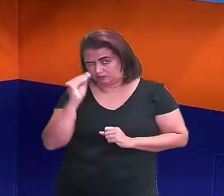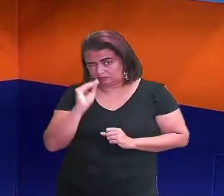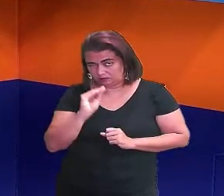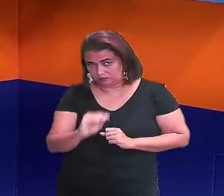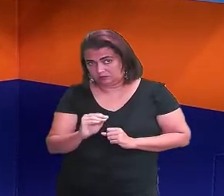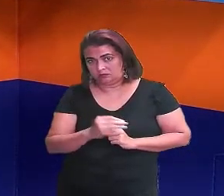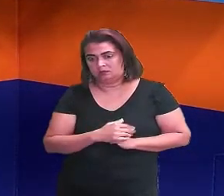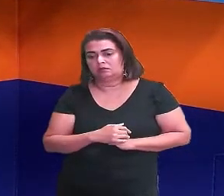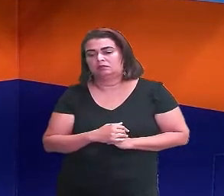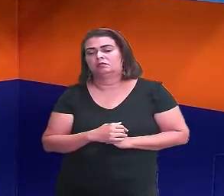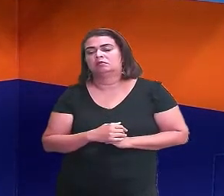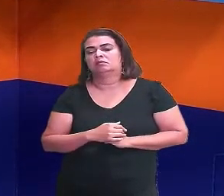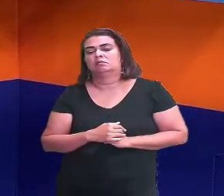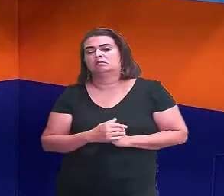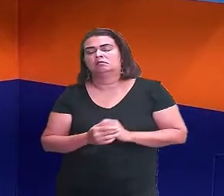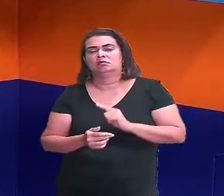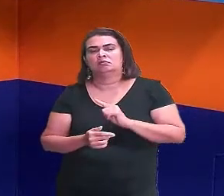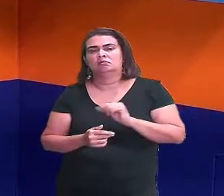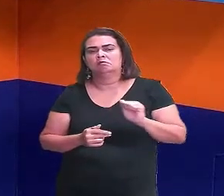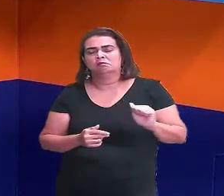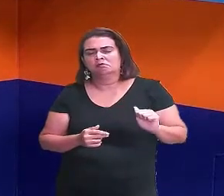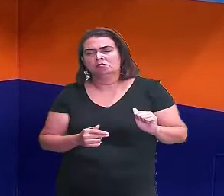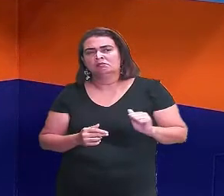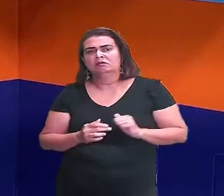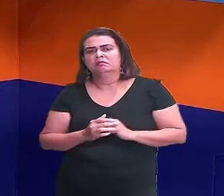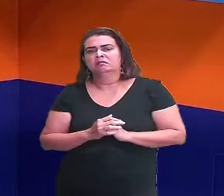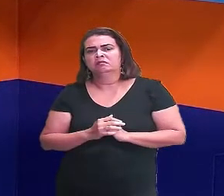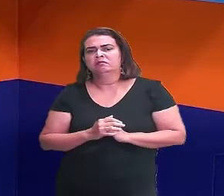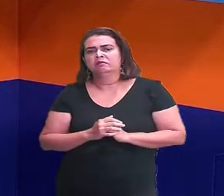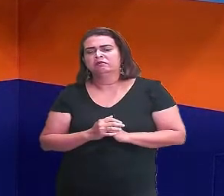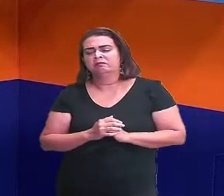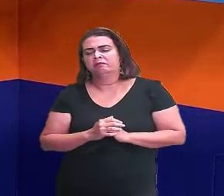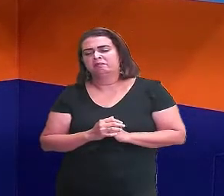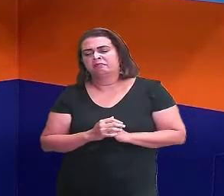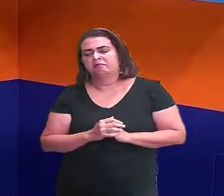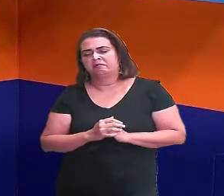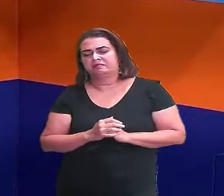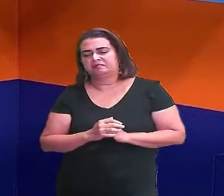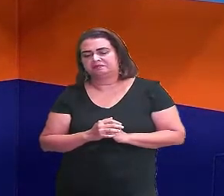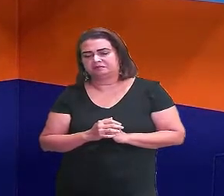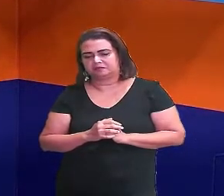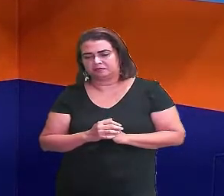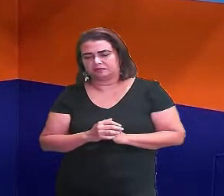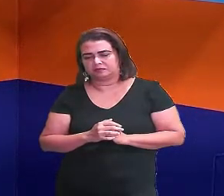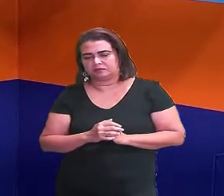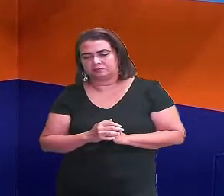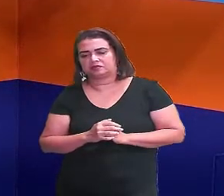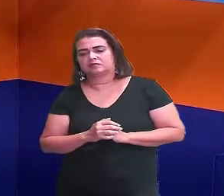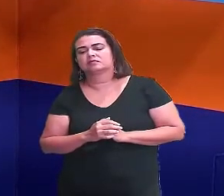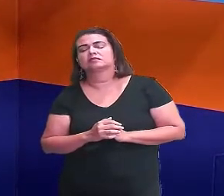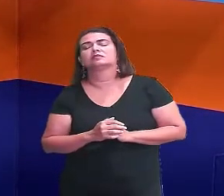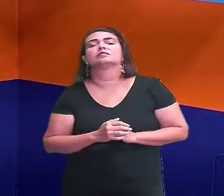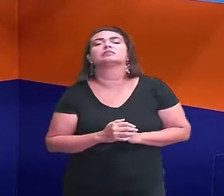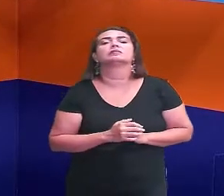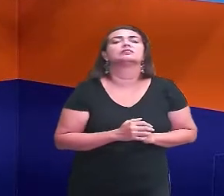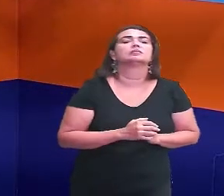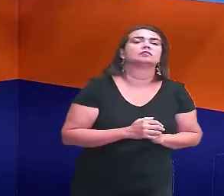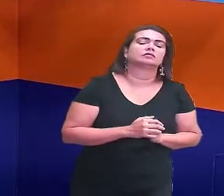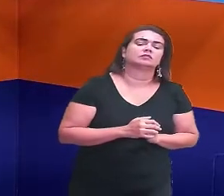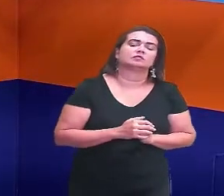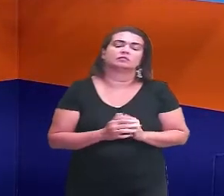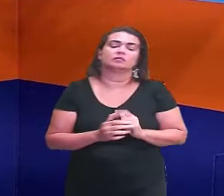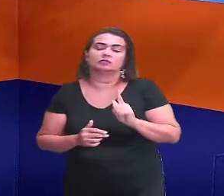GA, Gá. GA, G com A forma Gá, tá?